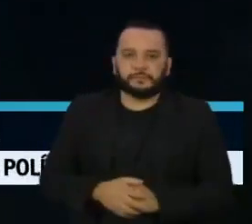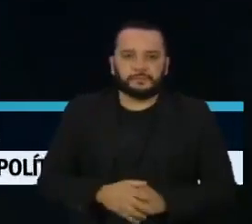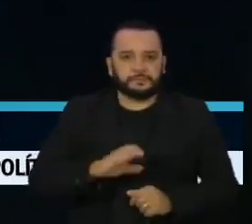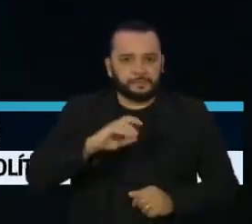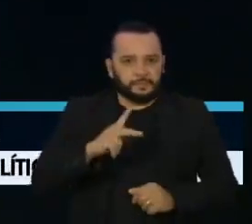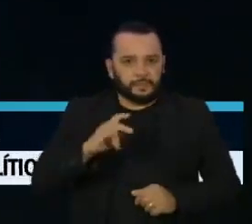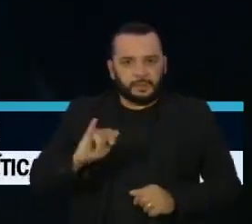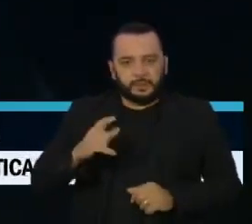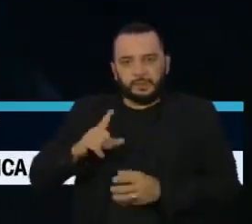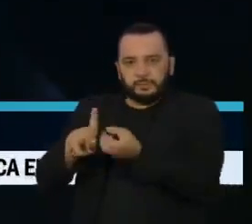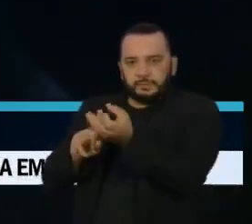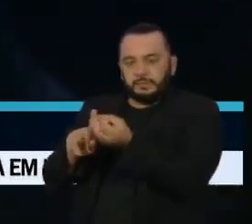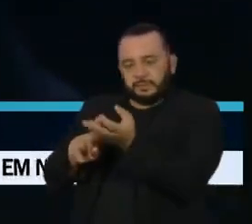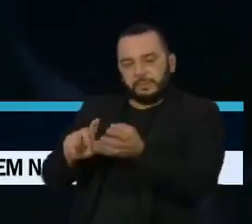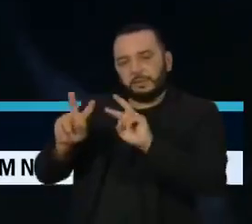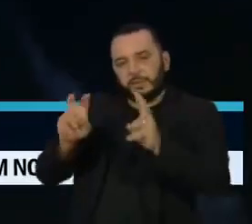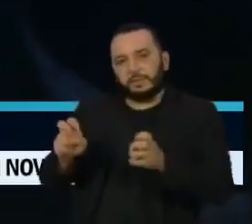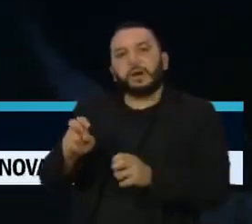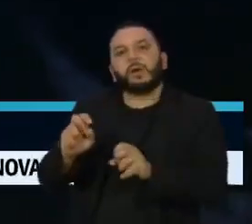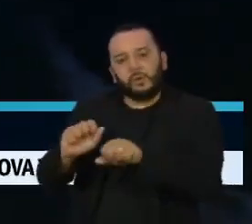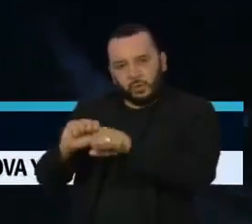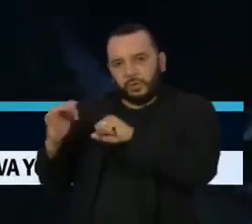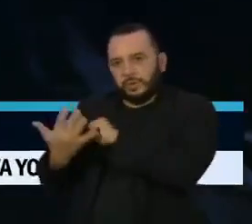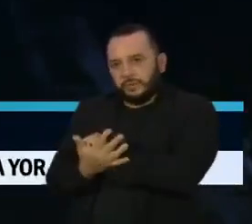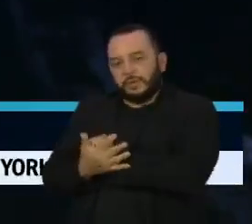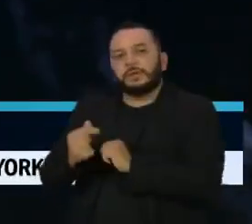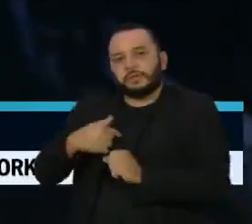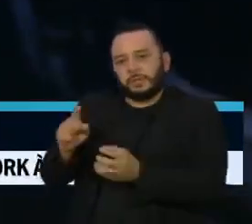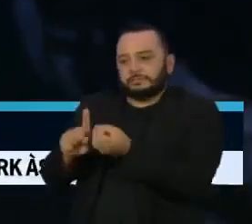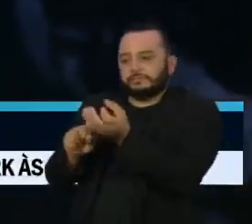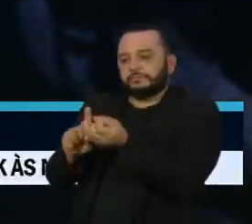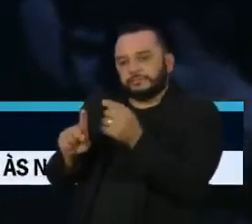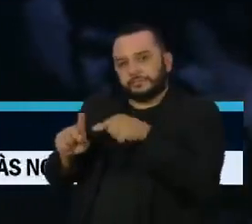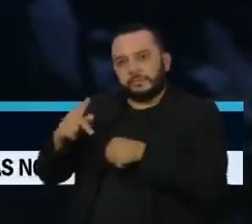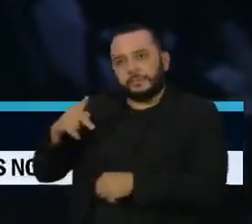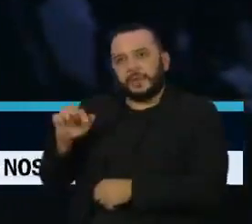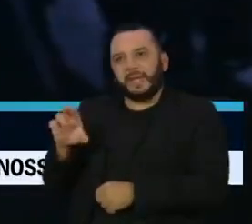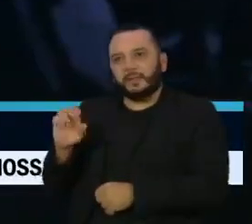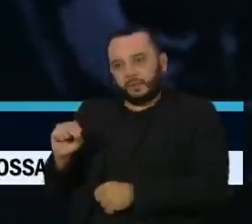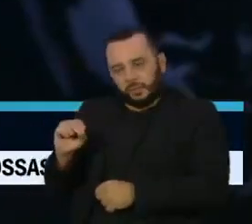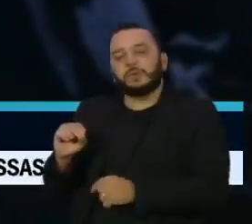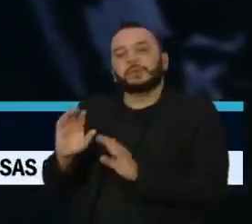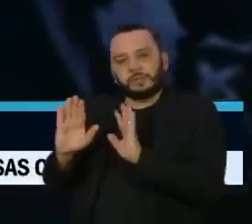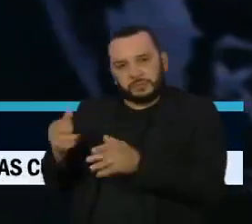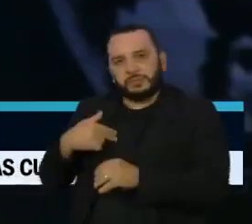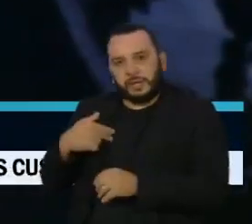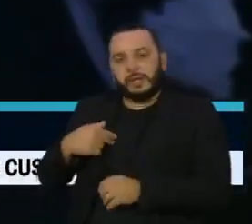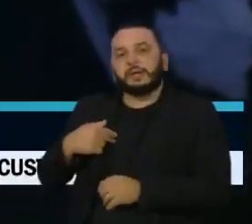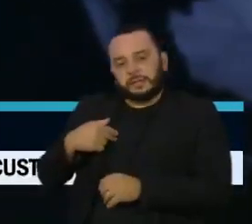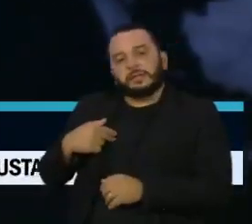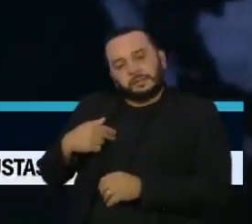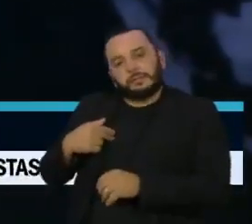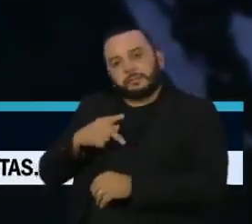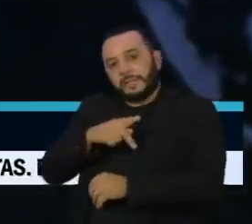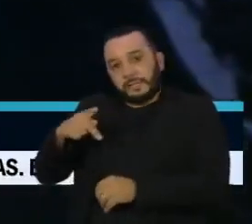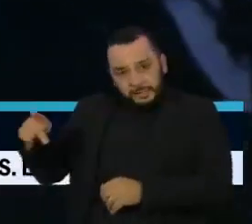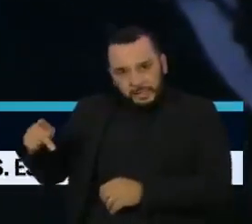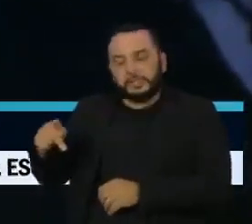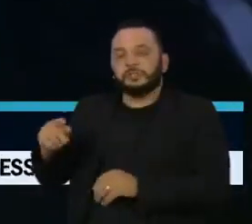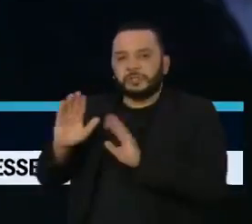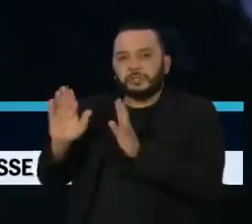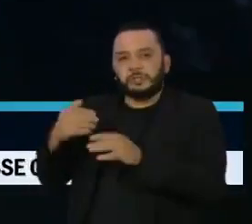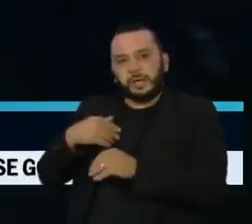A CPI da pandemia ouviu o diretor executivo da Prevent Senior, Pedro Benedito Batista Júnior. Aos senadores, Batista confirmou